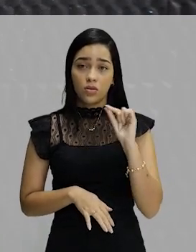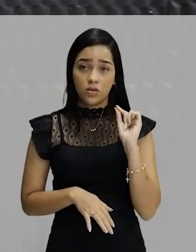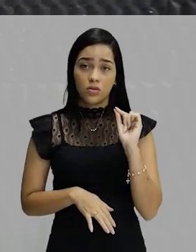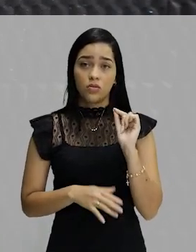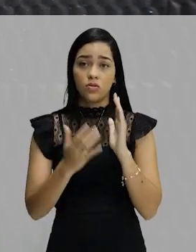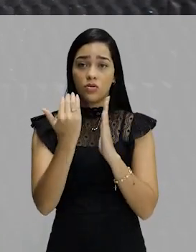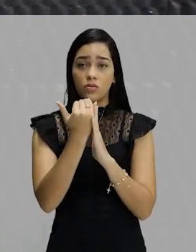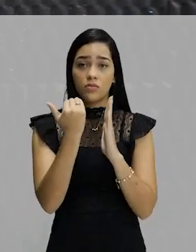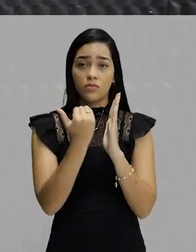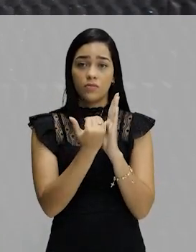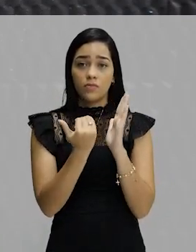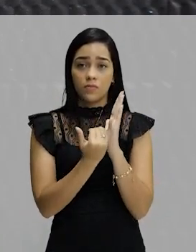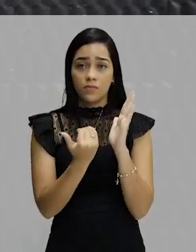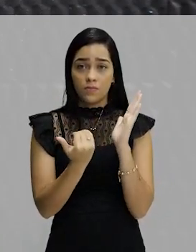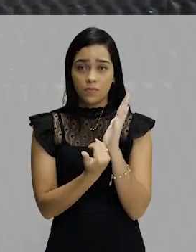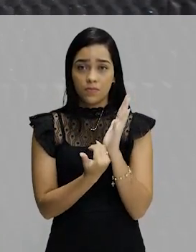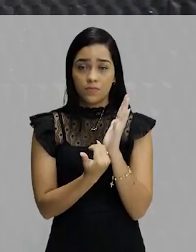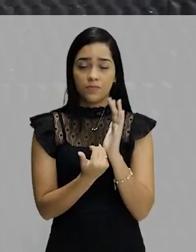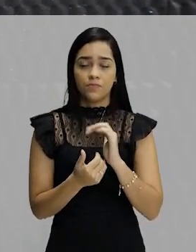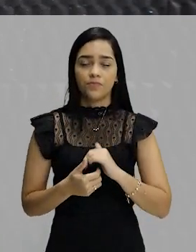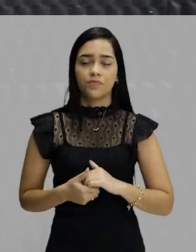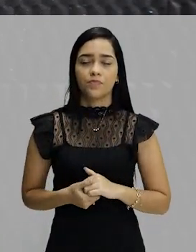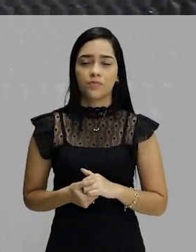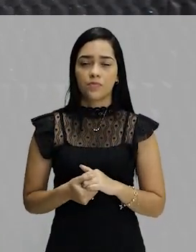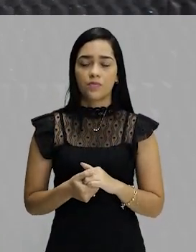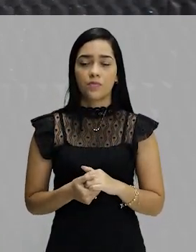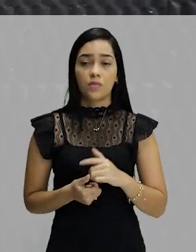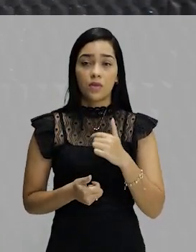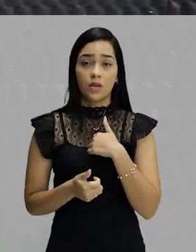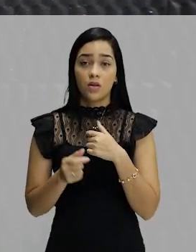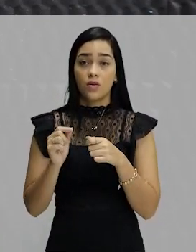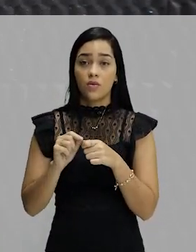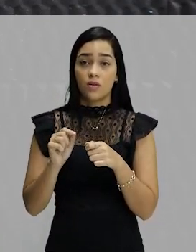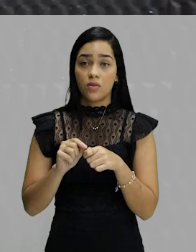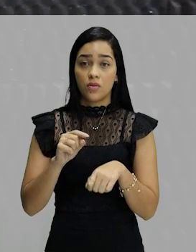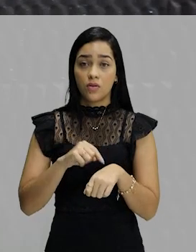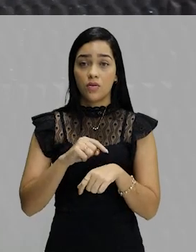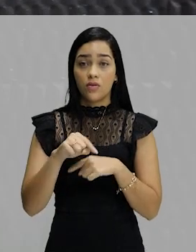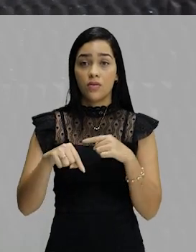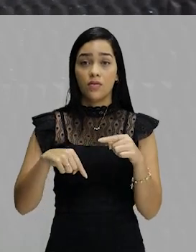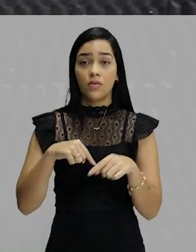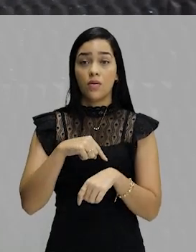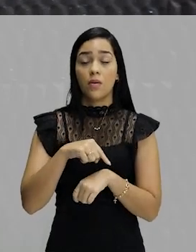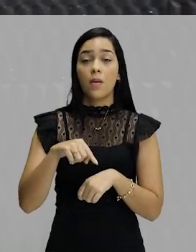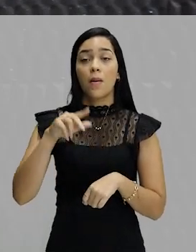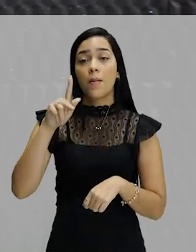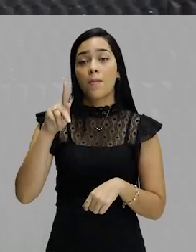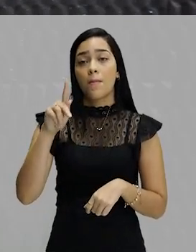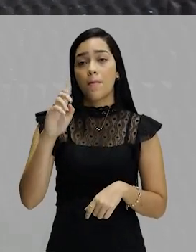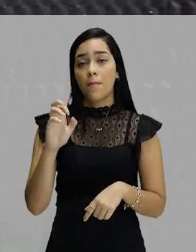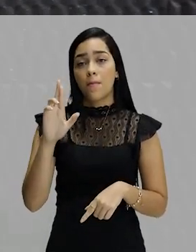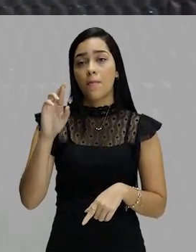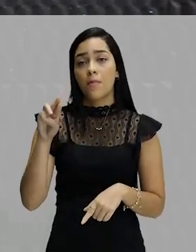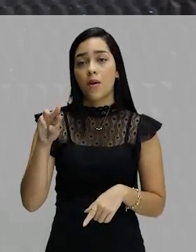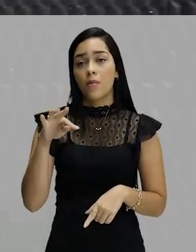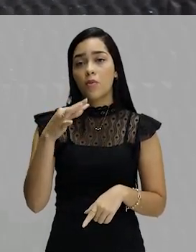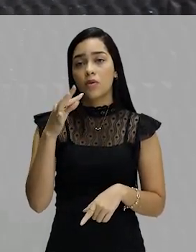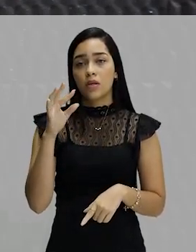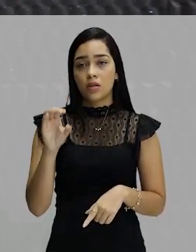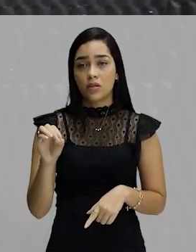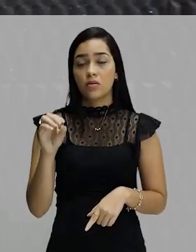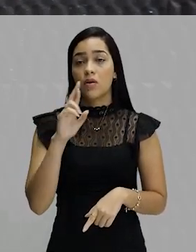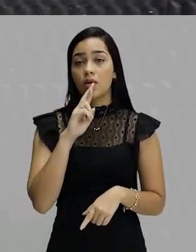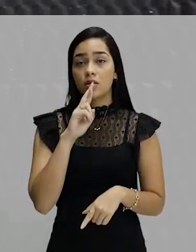de colocar os outros grupos aqui. Então, eu vou fazer nesse horário uma permutação desses 5 elementos. Tá?